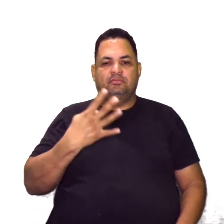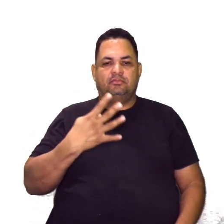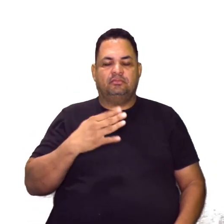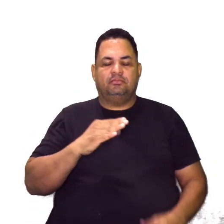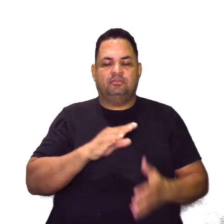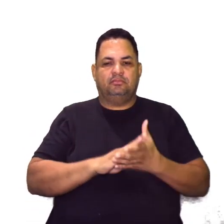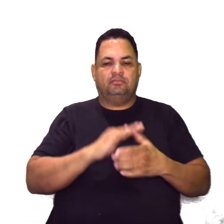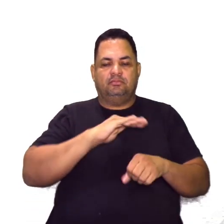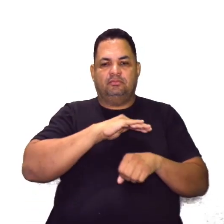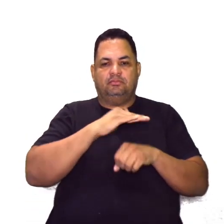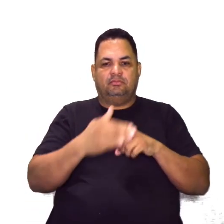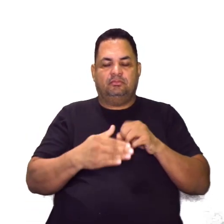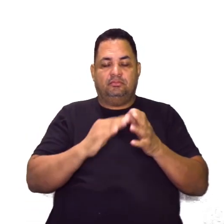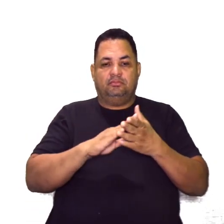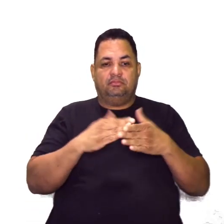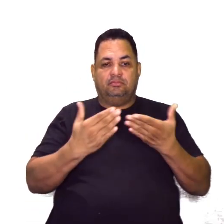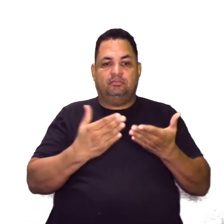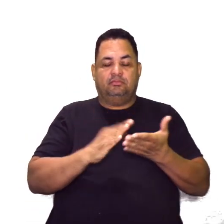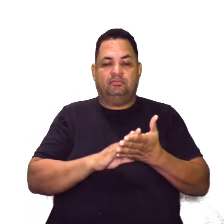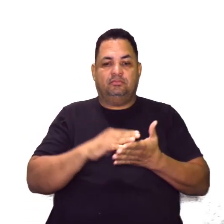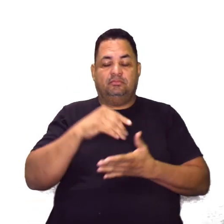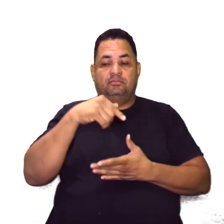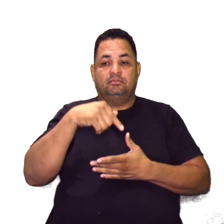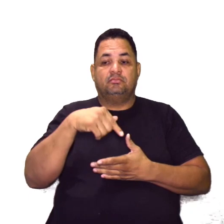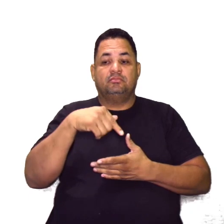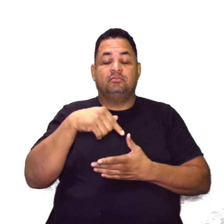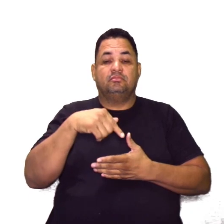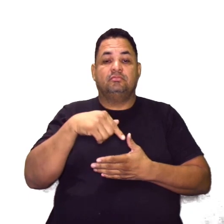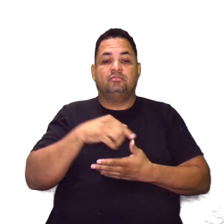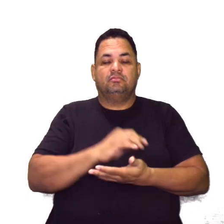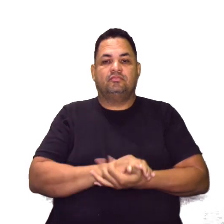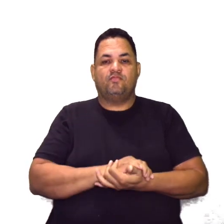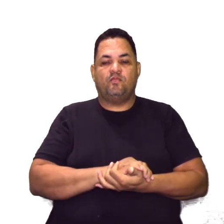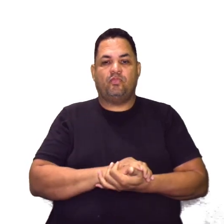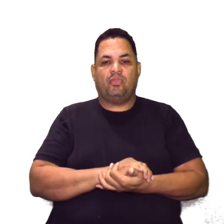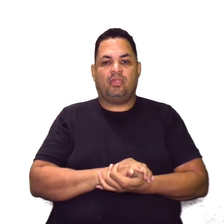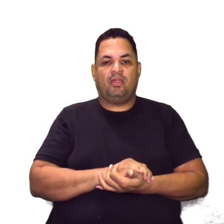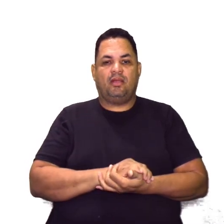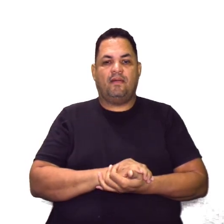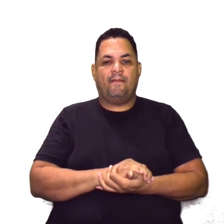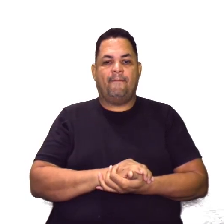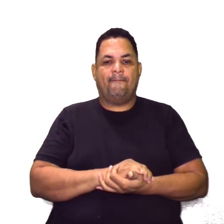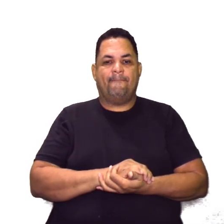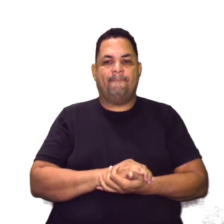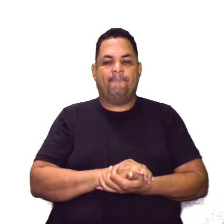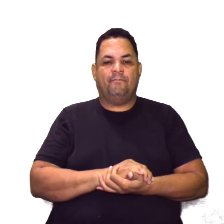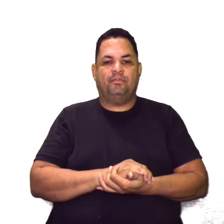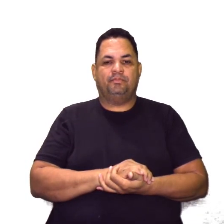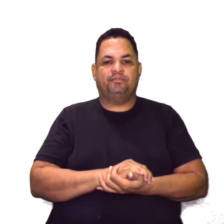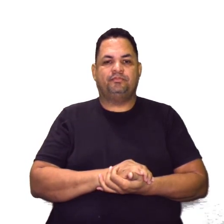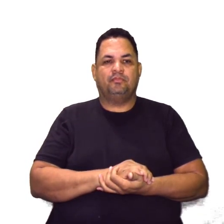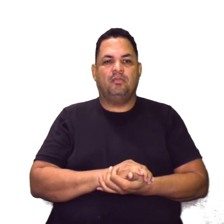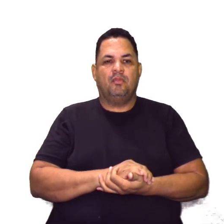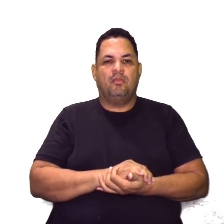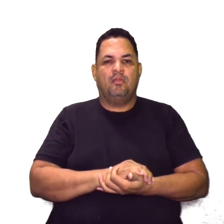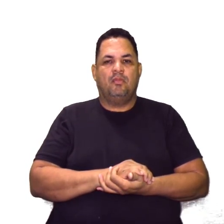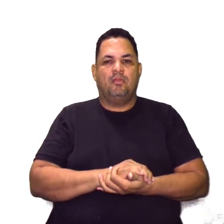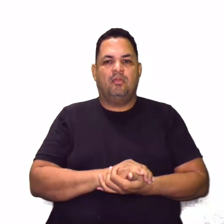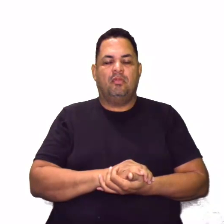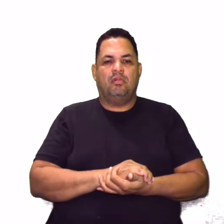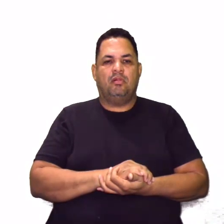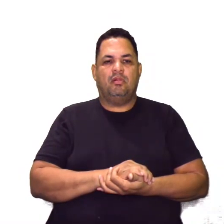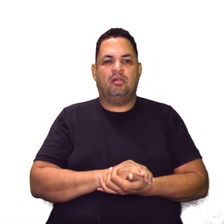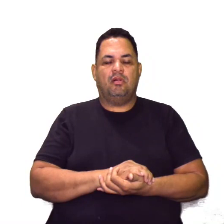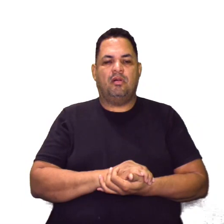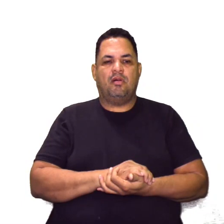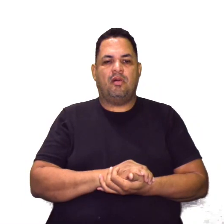7 elétrons na última camada. Quem é que tem 7 elétrons na última camada? Olha lá. Então, olha só. A